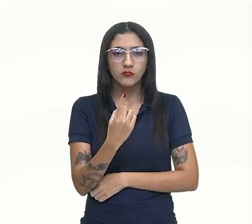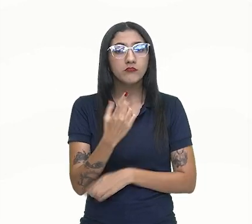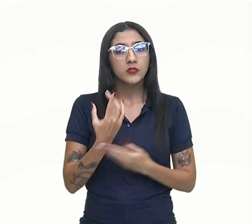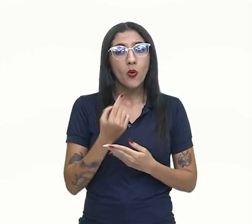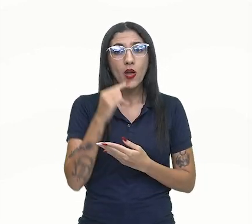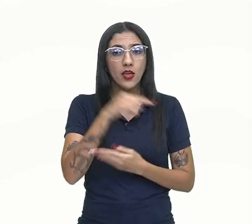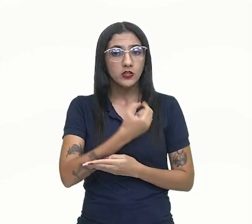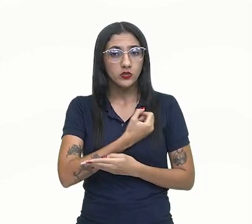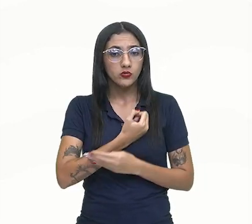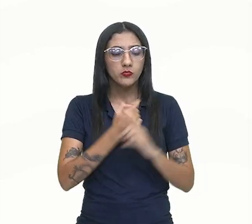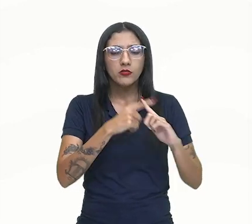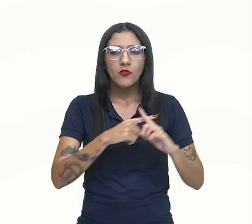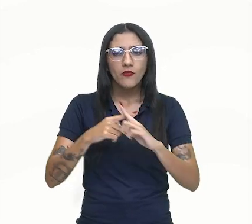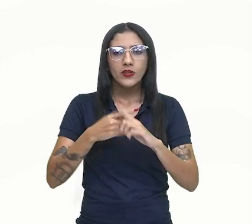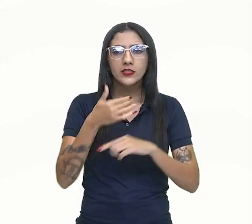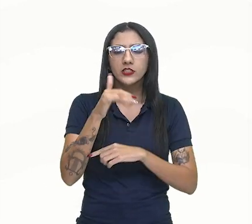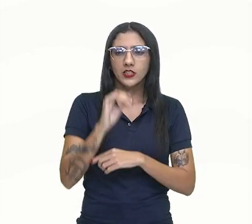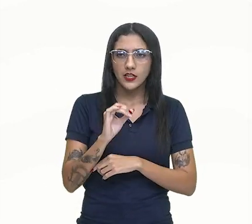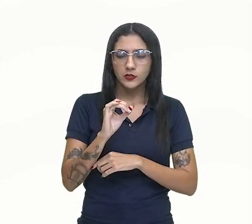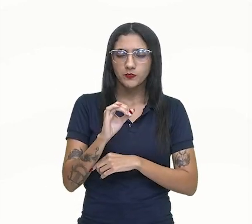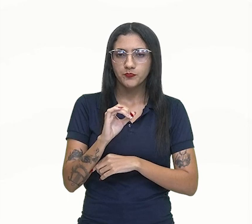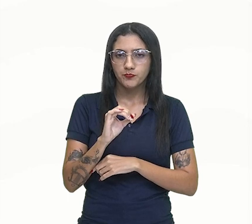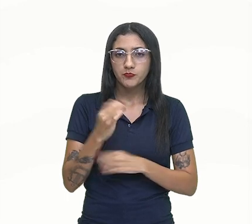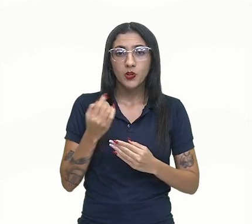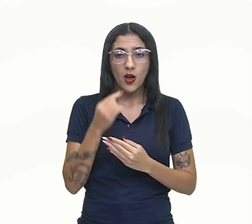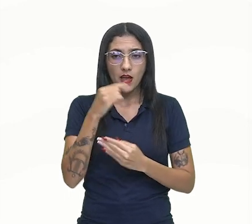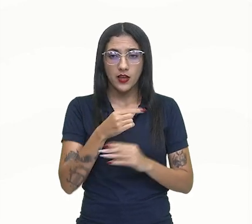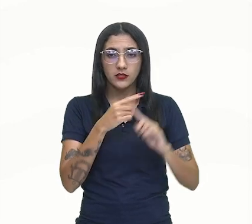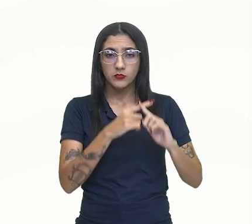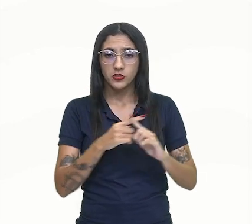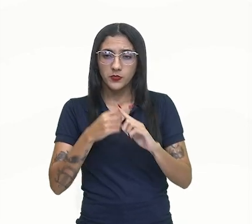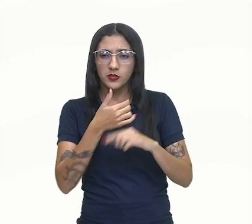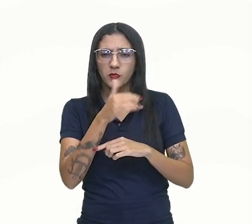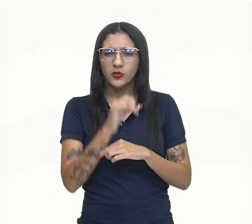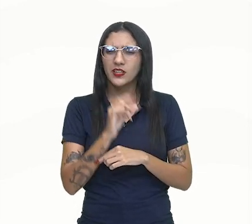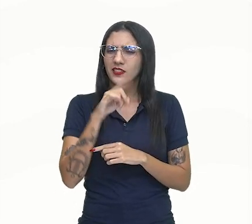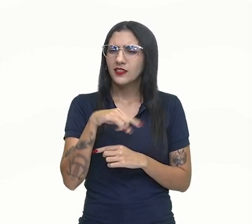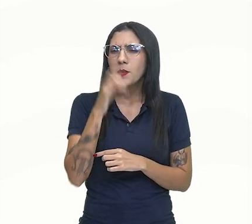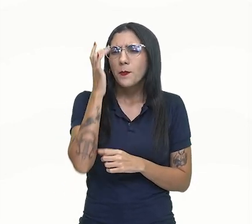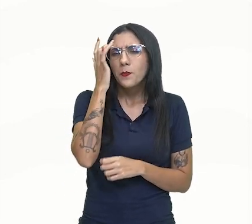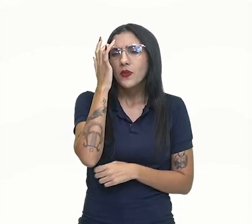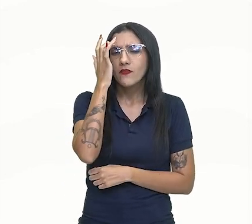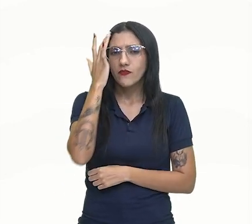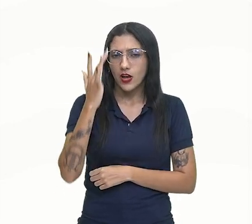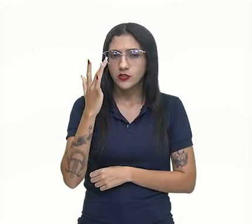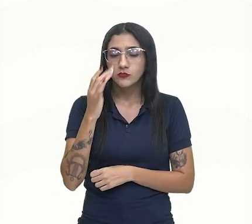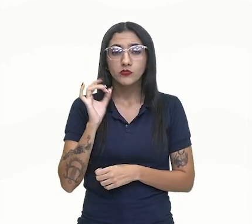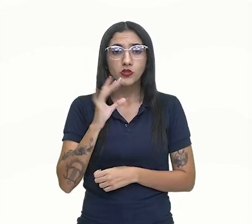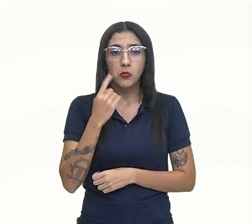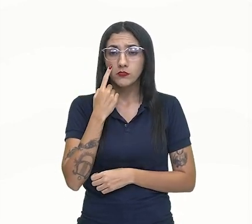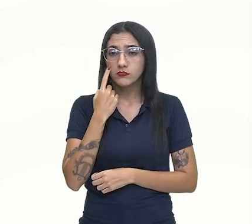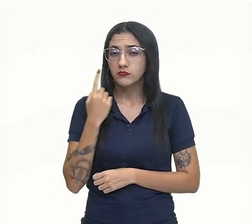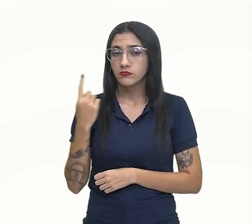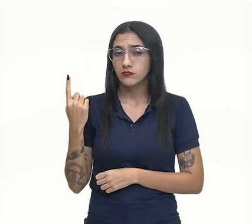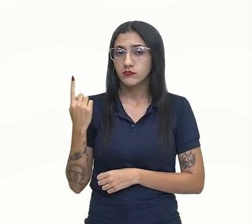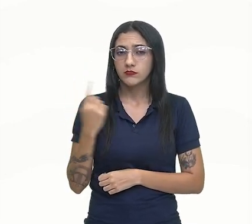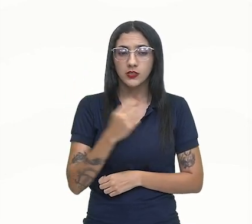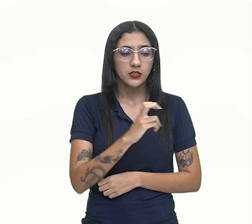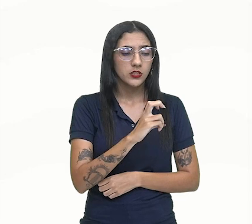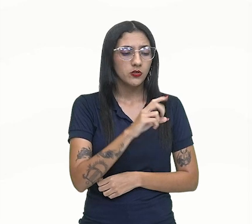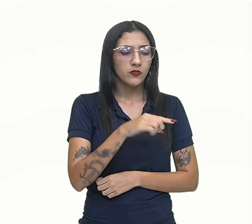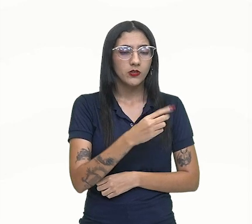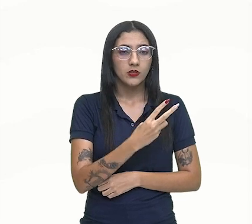você multiplica por 10. Essa multiplicação por 10 ela é bem fácil de fazer, ó. Você vai pegar 5,31